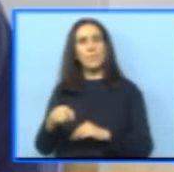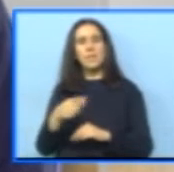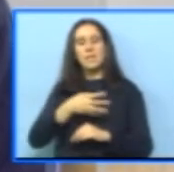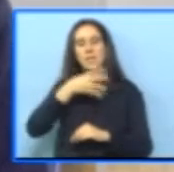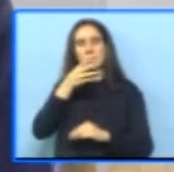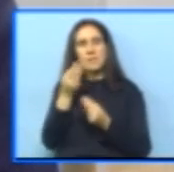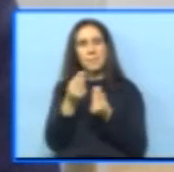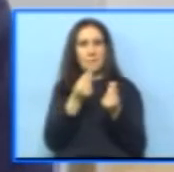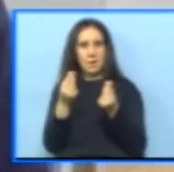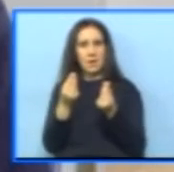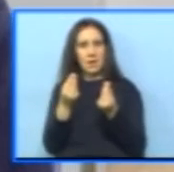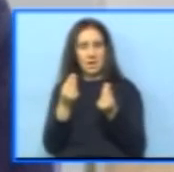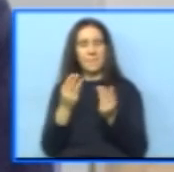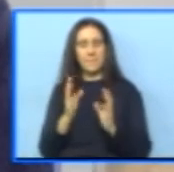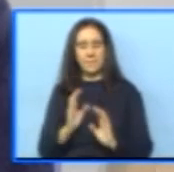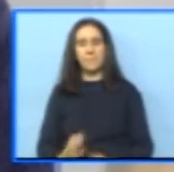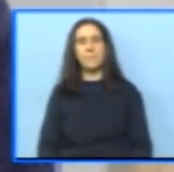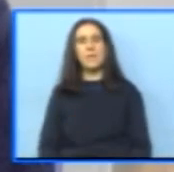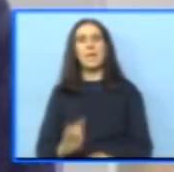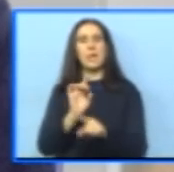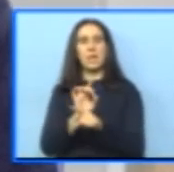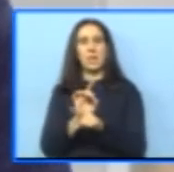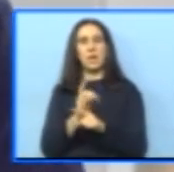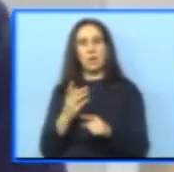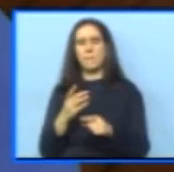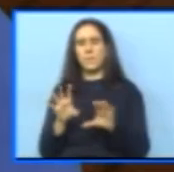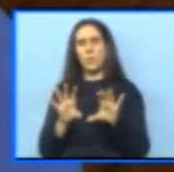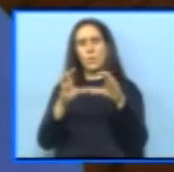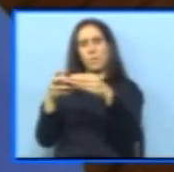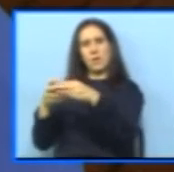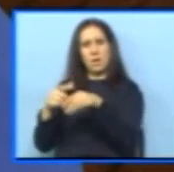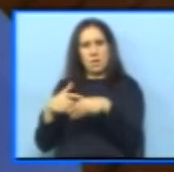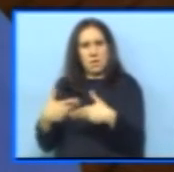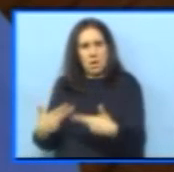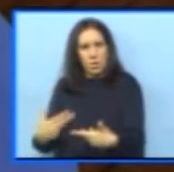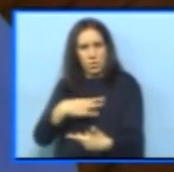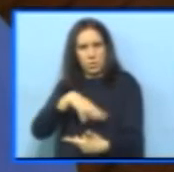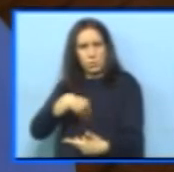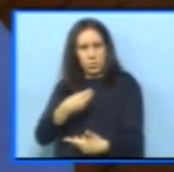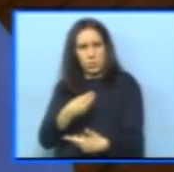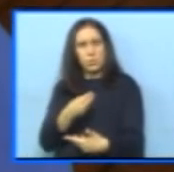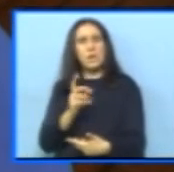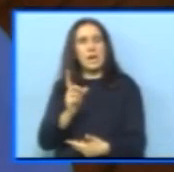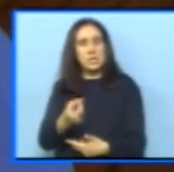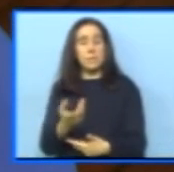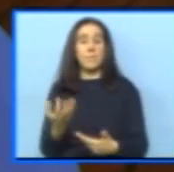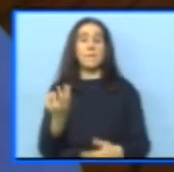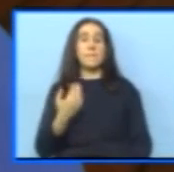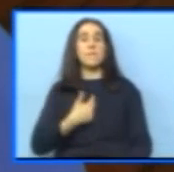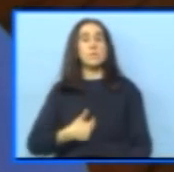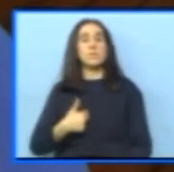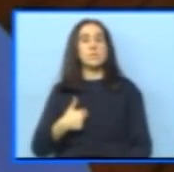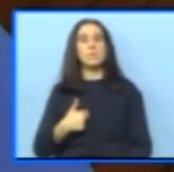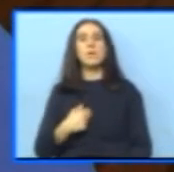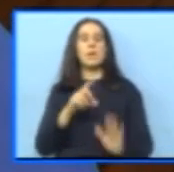dizer. Traduzindo isso para as nossas comunidades e para o mundo atual, de facto, o cristianismo não é um